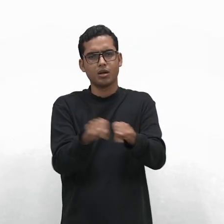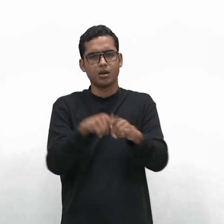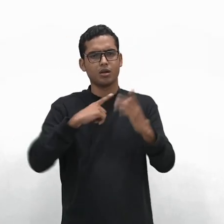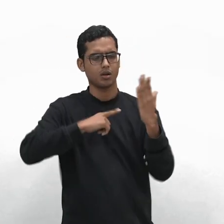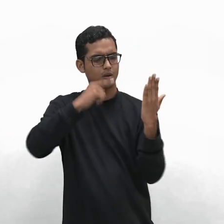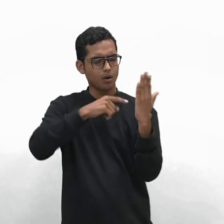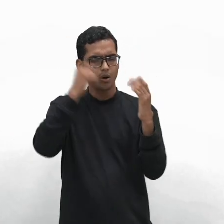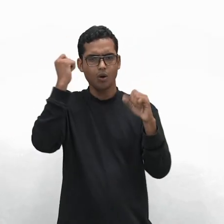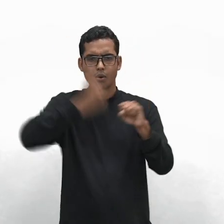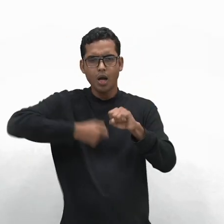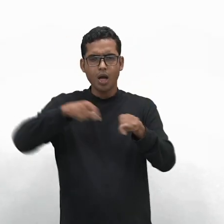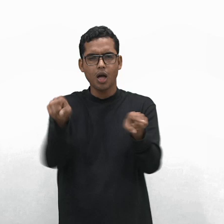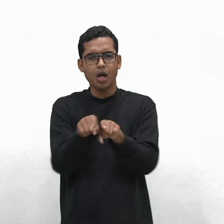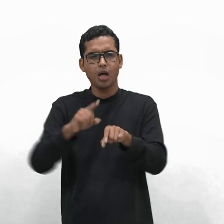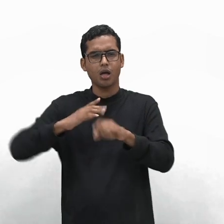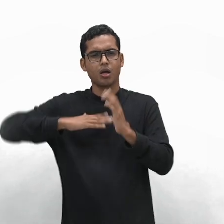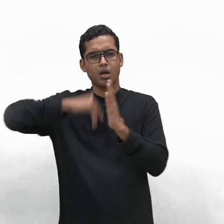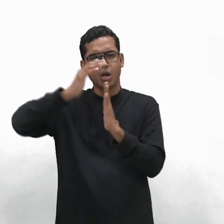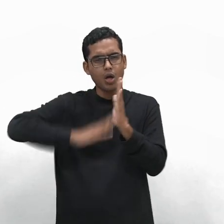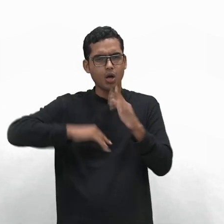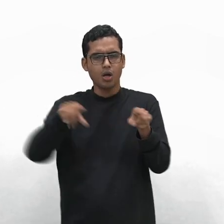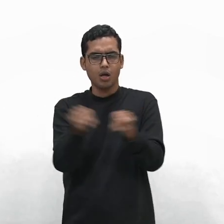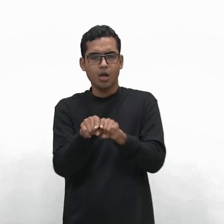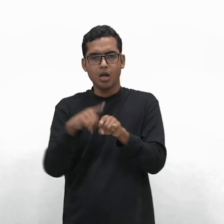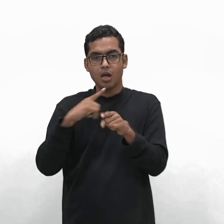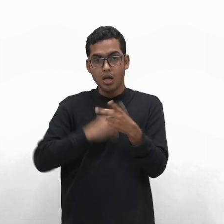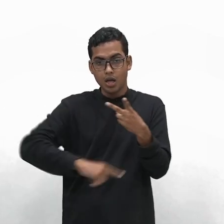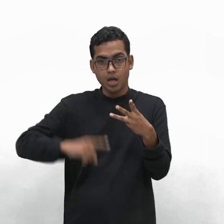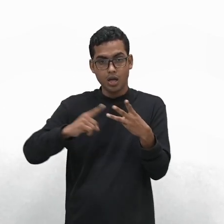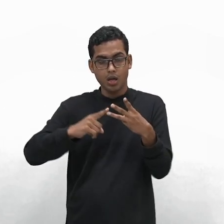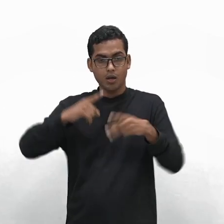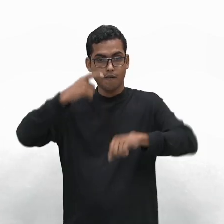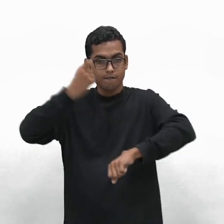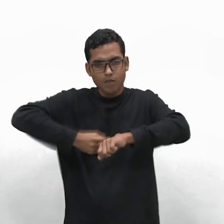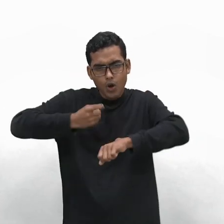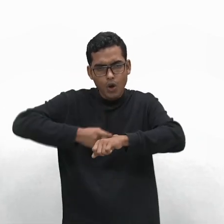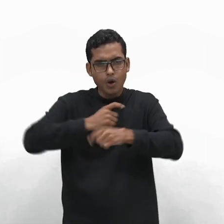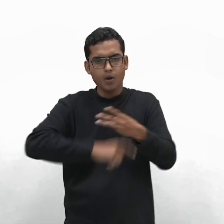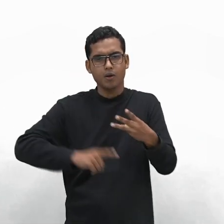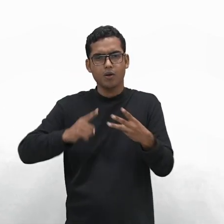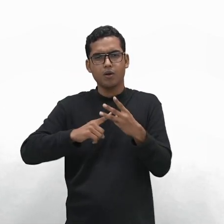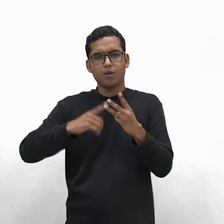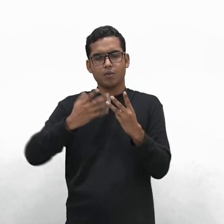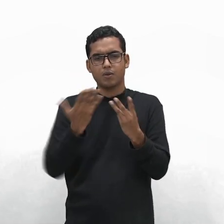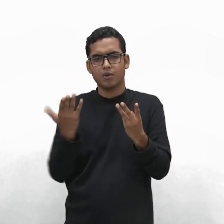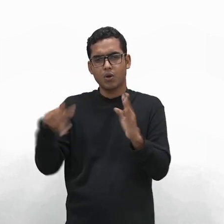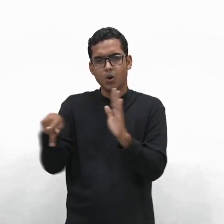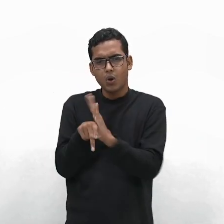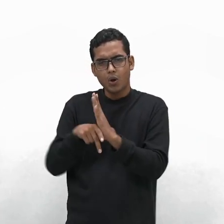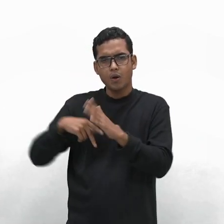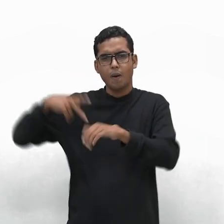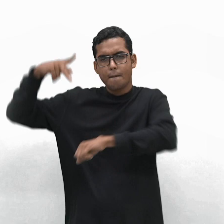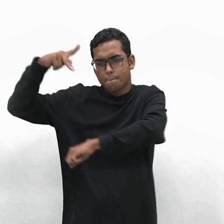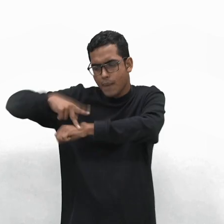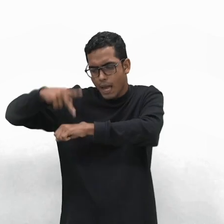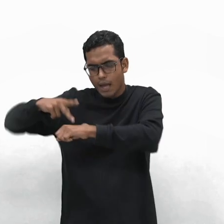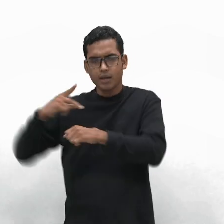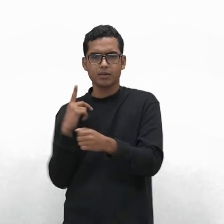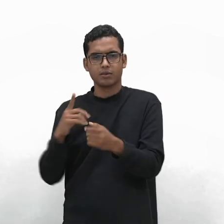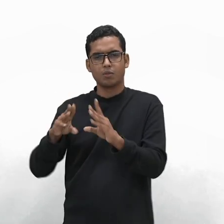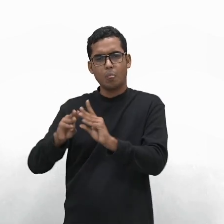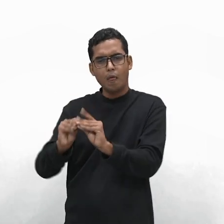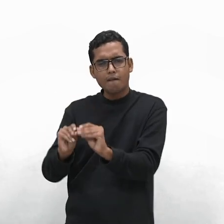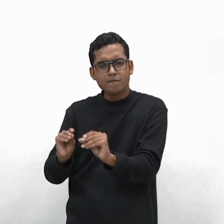decorativa, materiais. Quais são os materiais que eles utilizavam? Pigmentos naturais, pedra e argila. Será que deixaram de usar